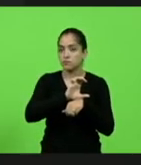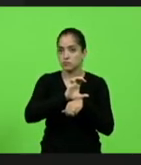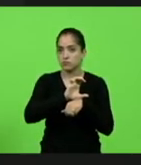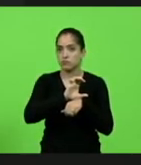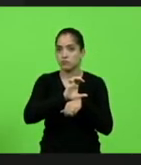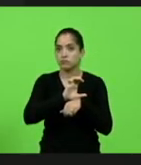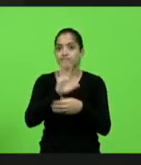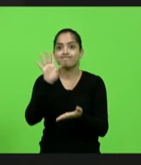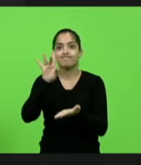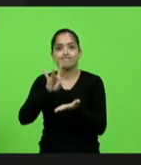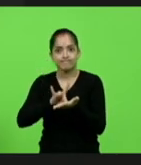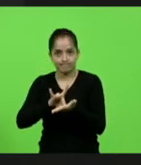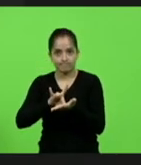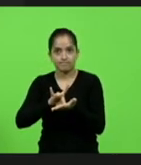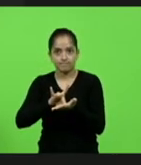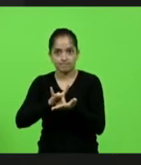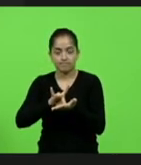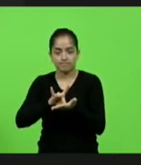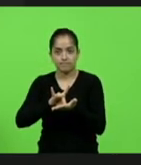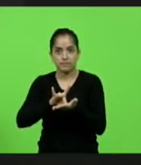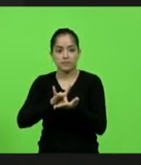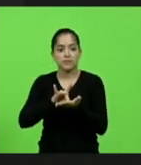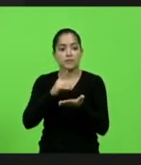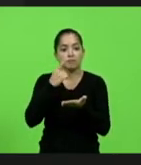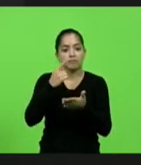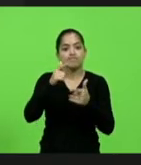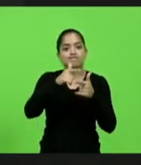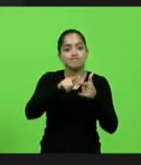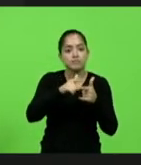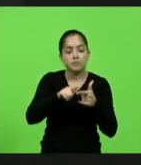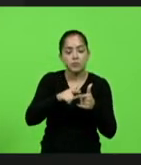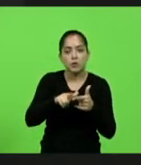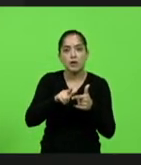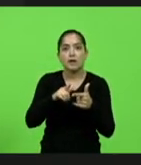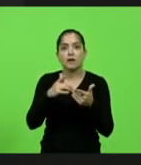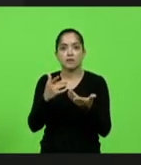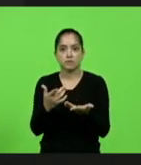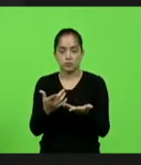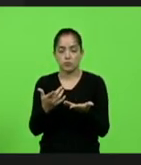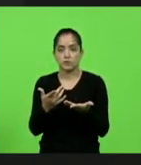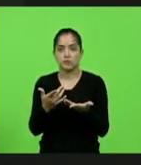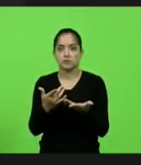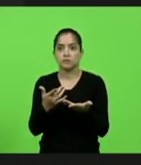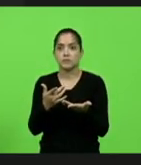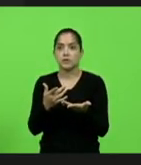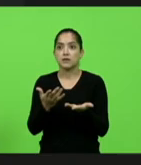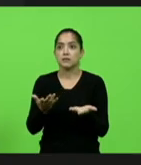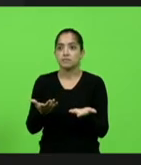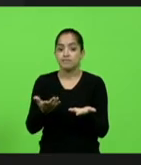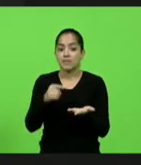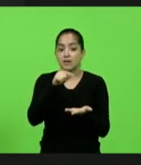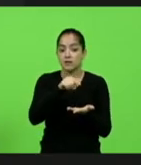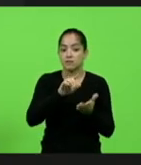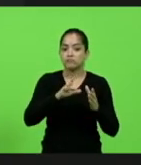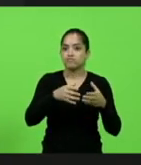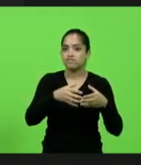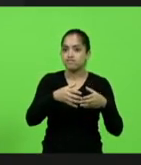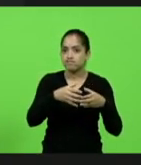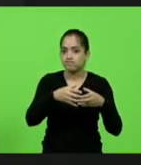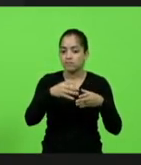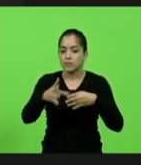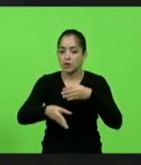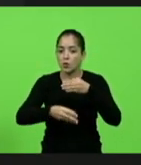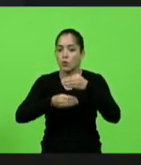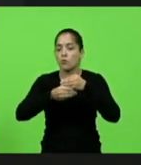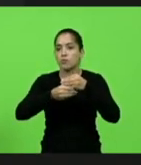vigor somente quando há um problema, né? Quando, de fato, ele é uma instituição que complementa a